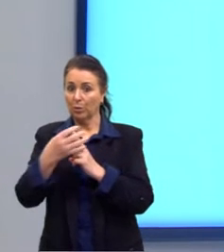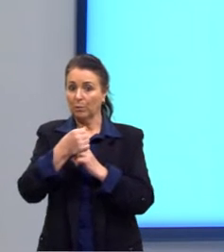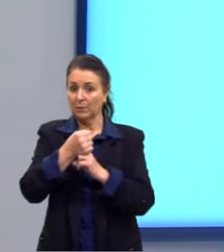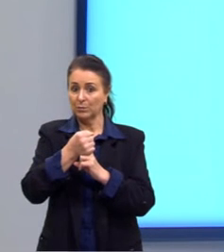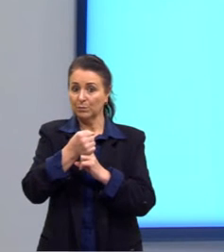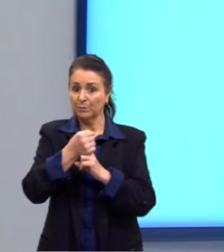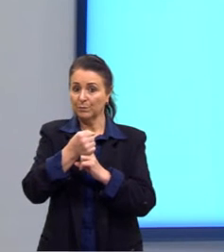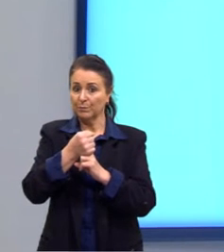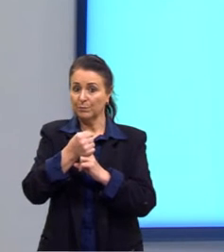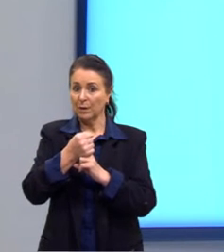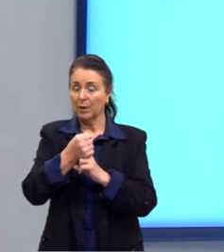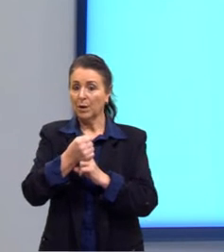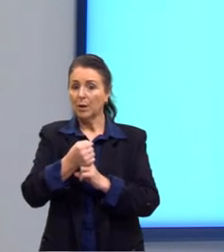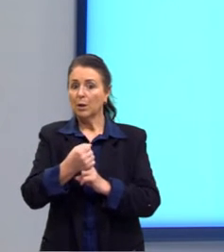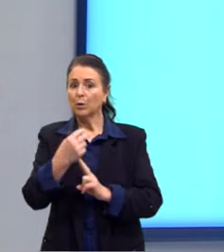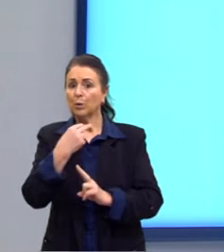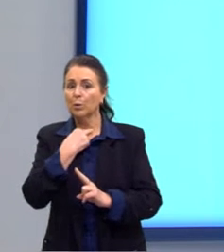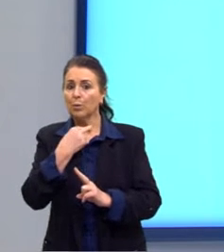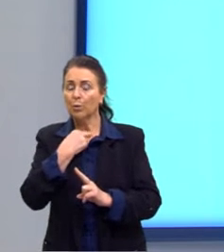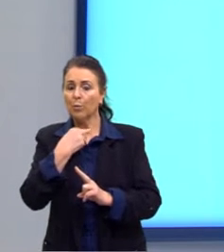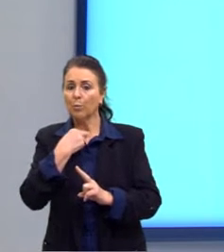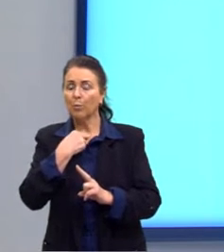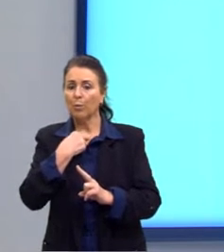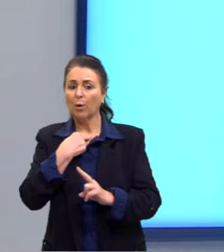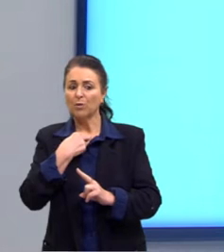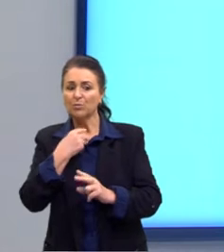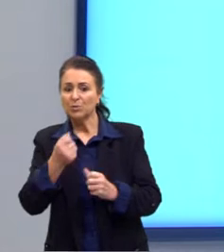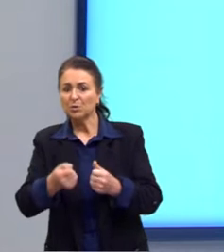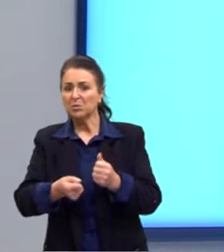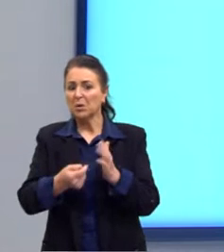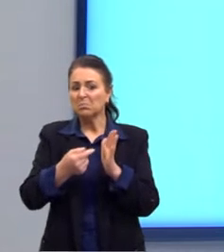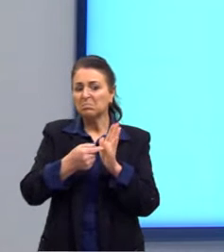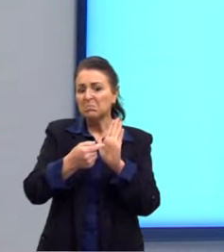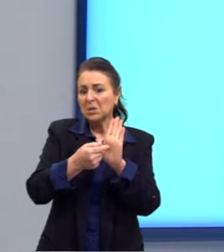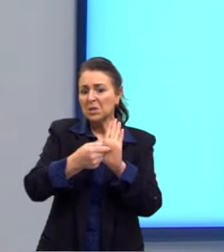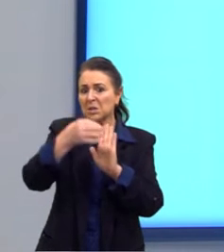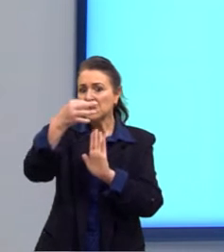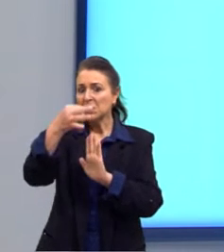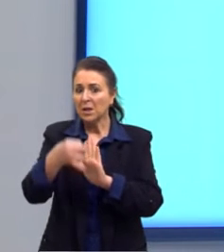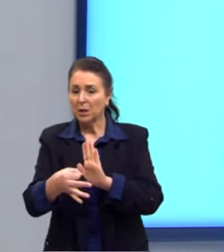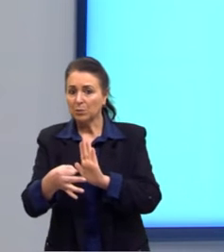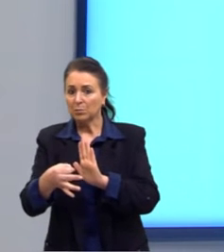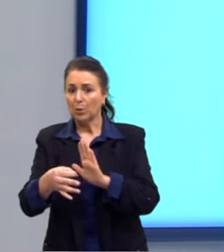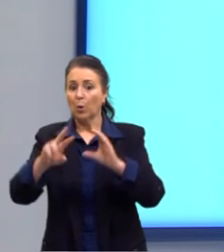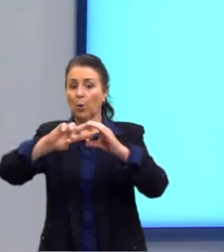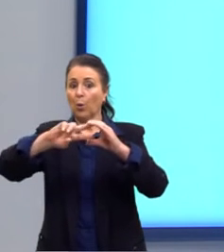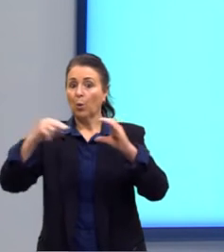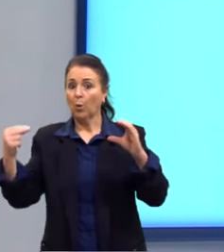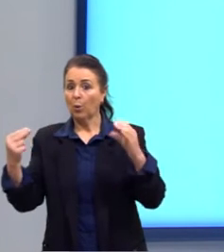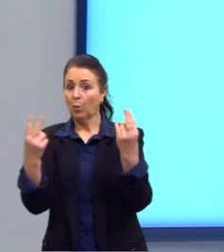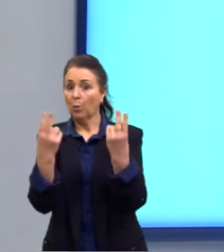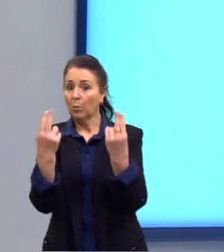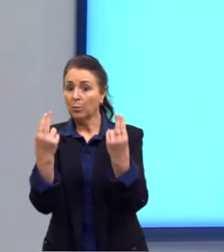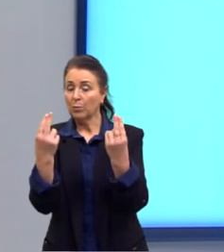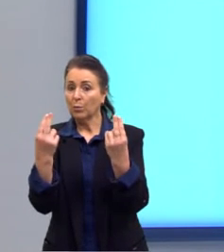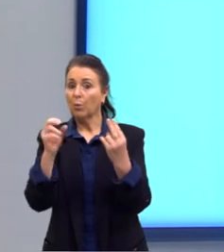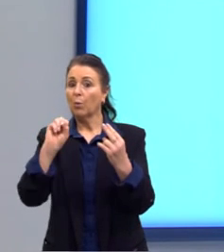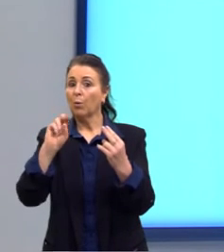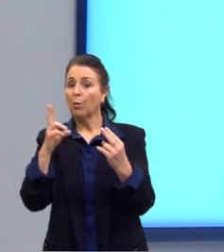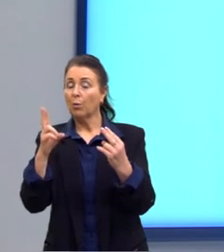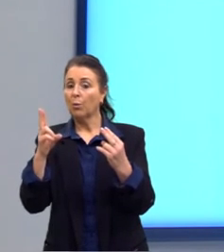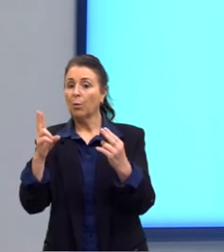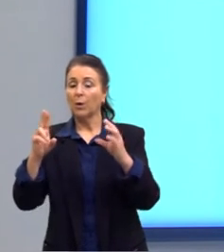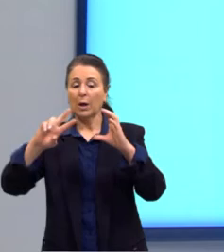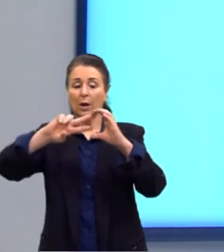para eles não é possível determinar se são homozigotos né ou heterozigoto homozigoto dominante sou heterozigotos